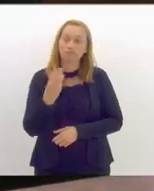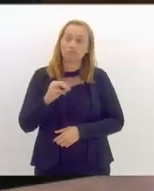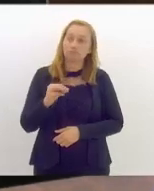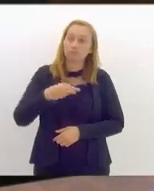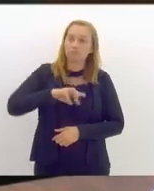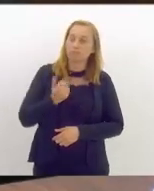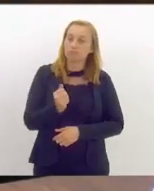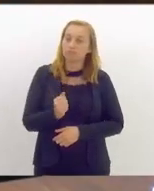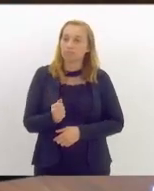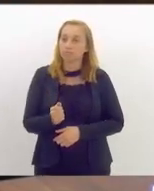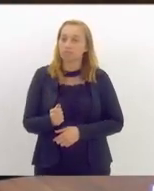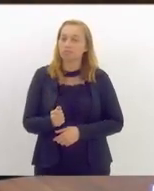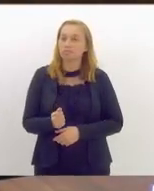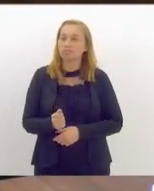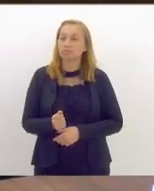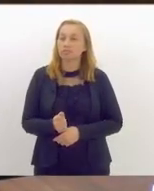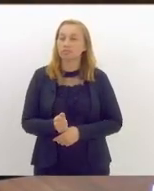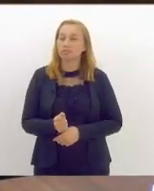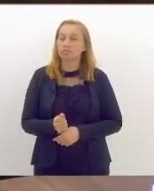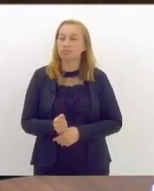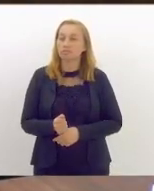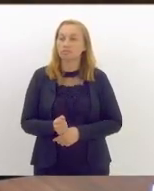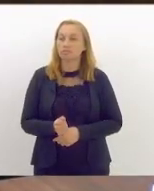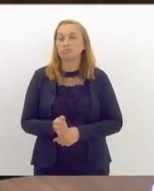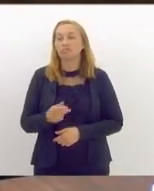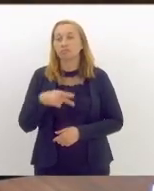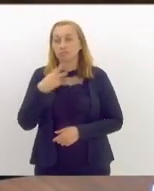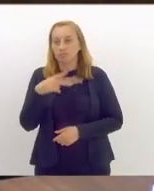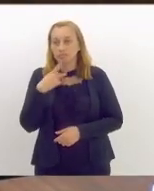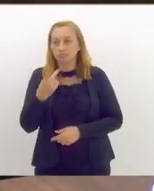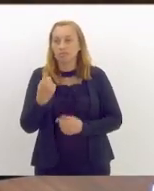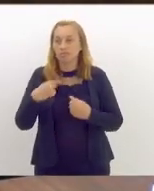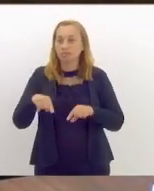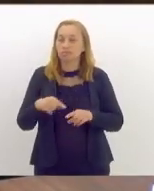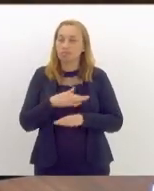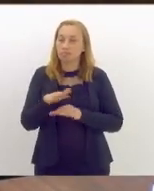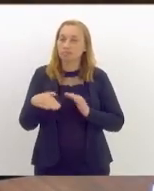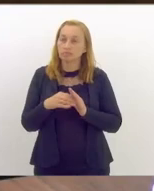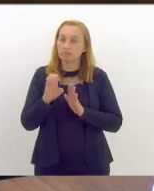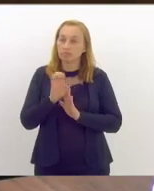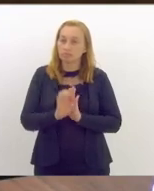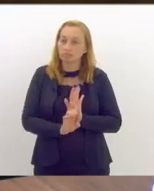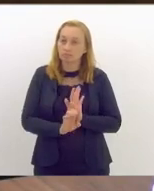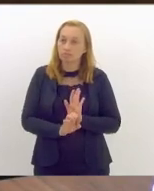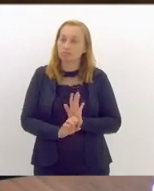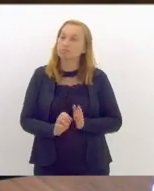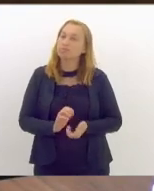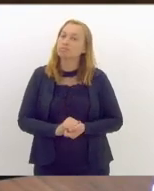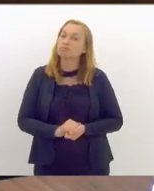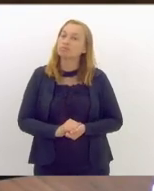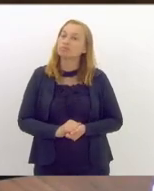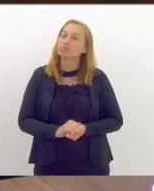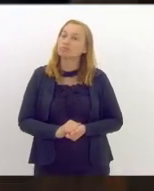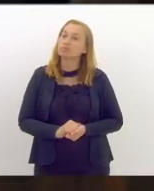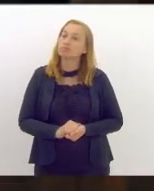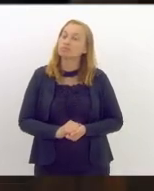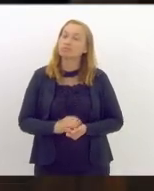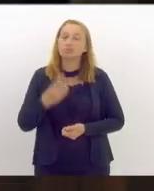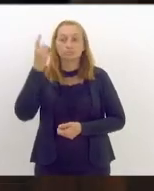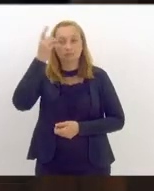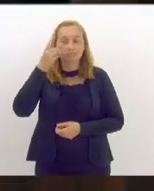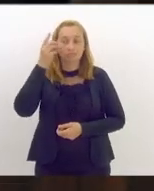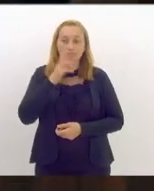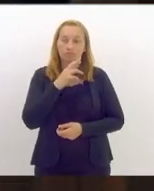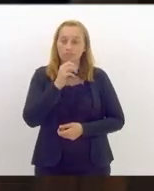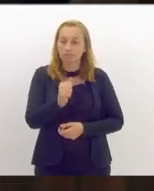Machado no que ele expôs contrário a todas as emendas Deputado Rodrigo